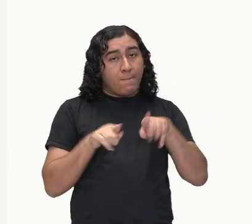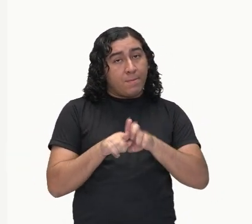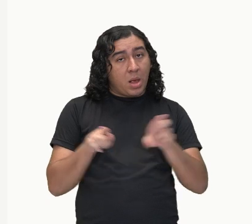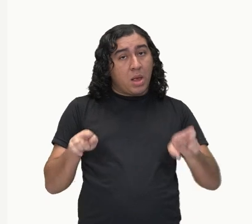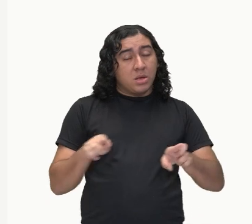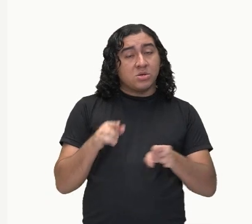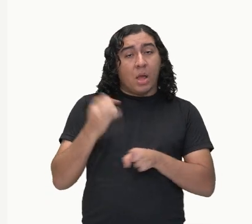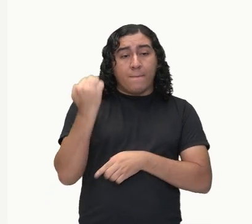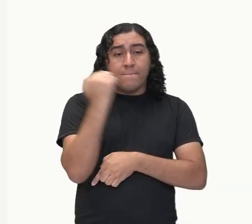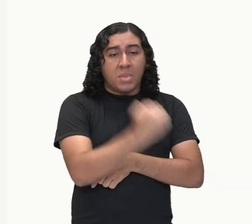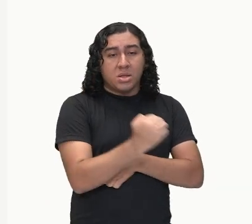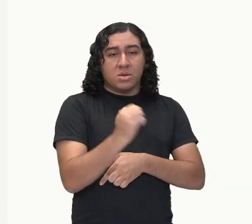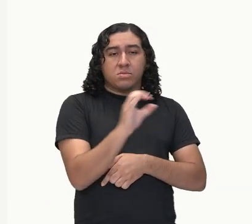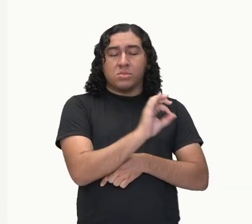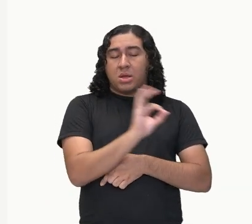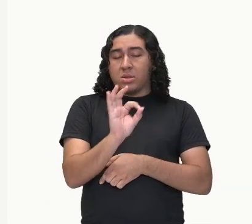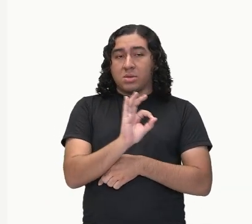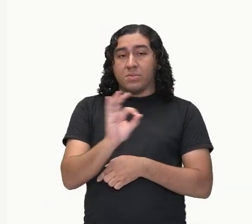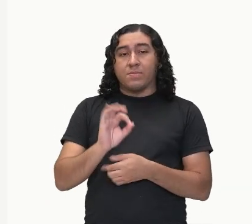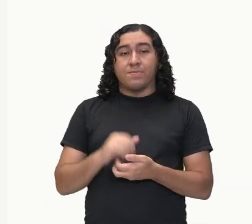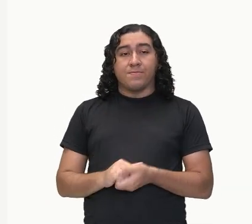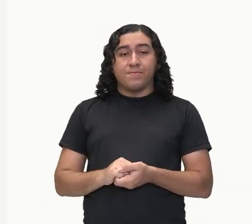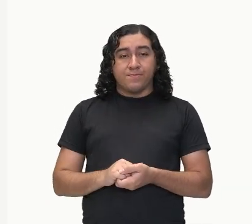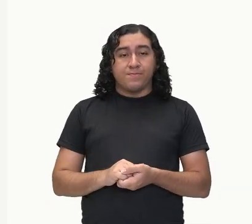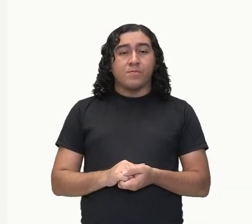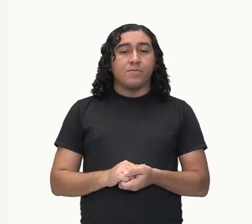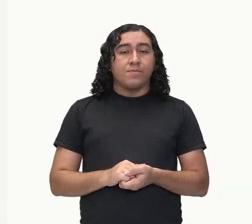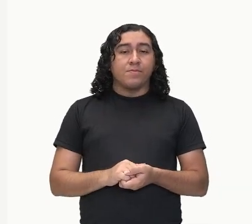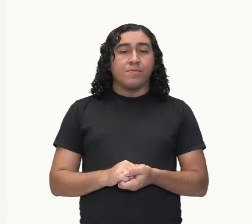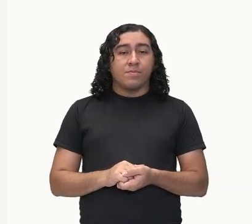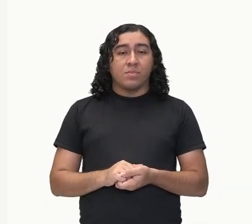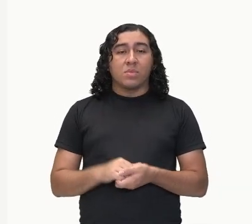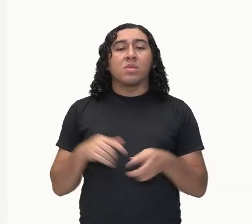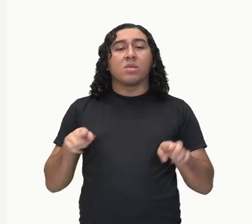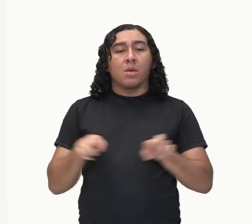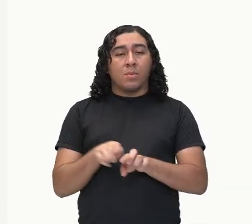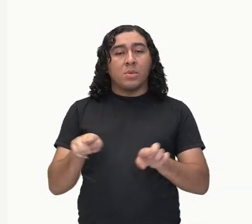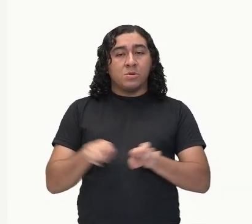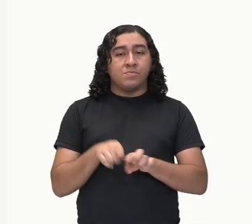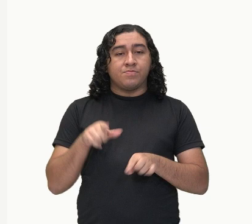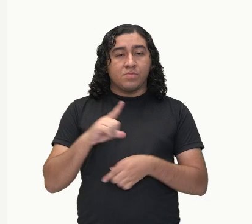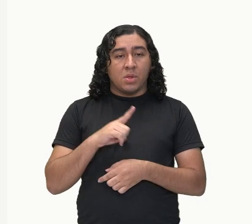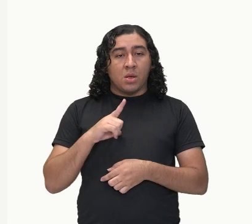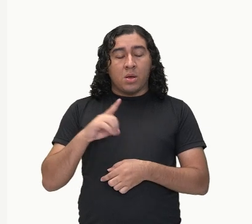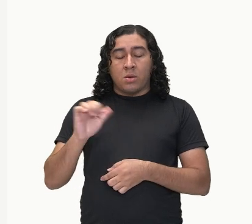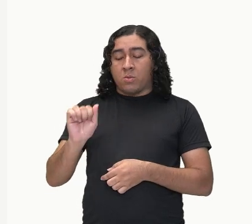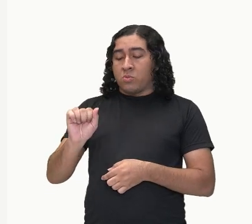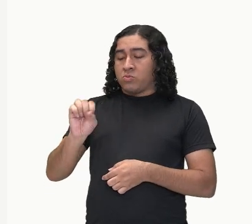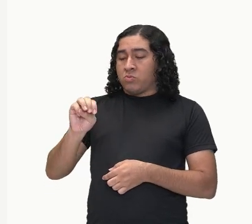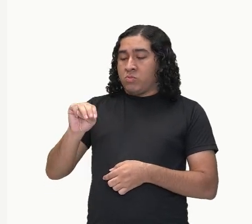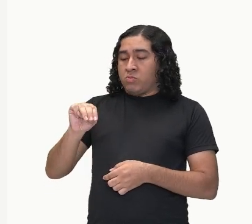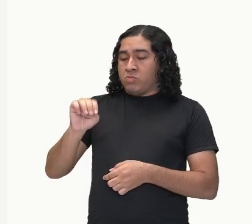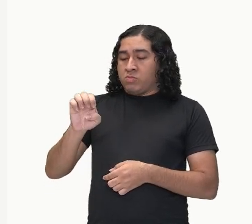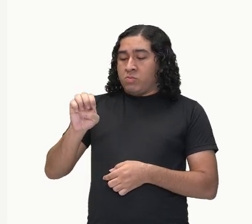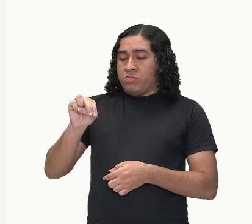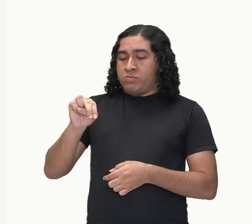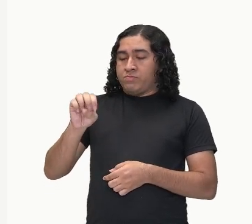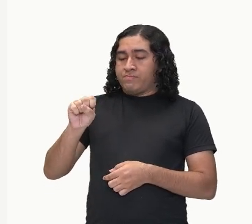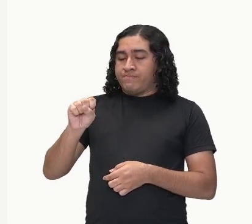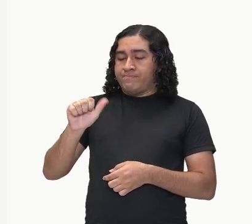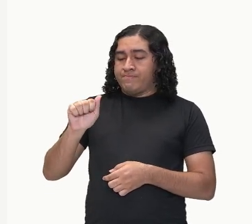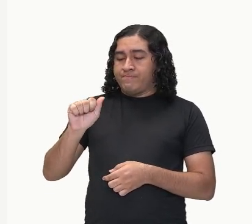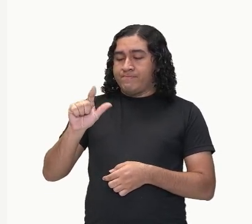é importante vocês entenderem. E existe o amensalismo, que é quando uma espécie é